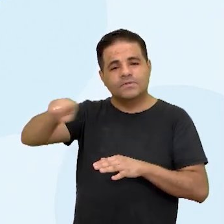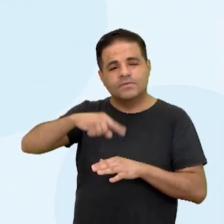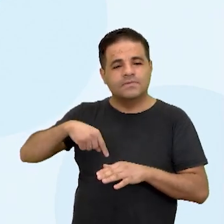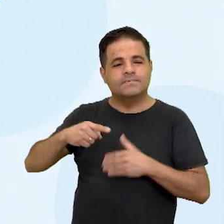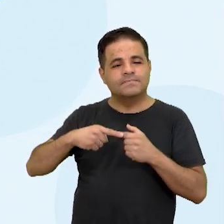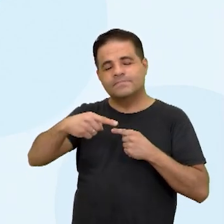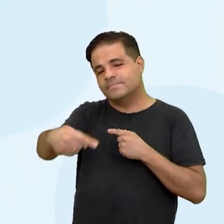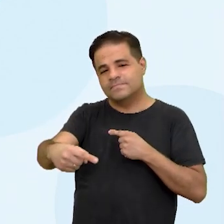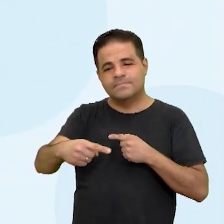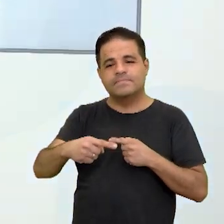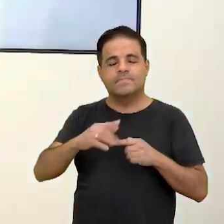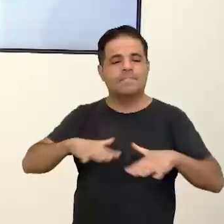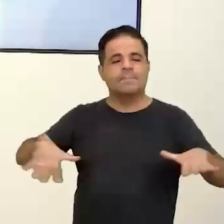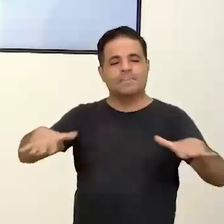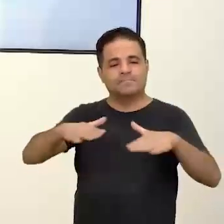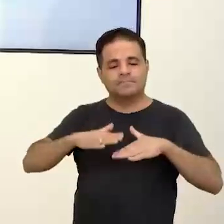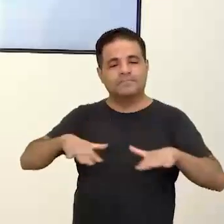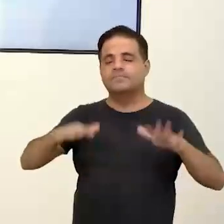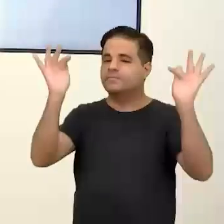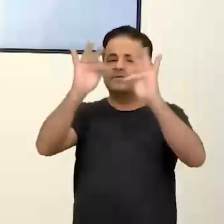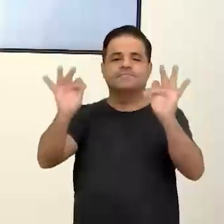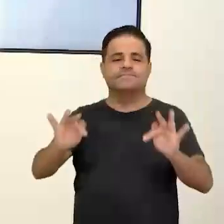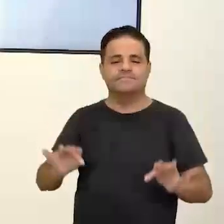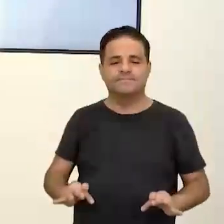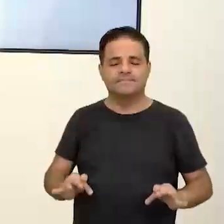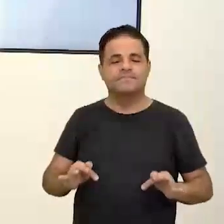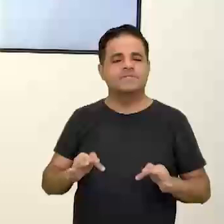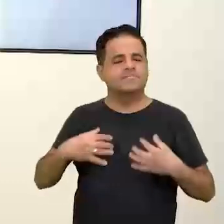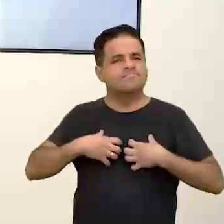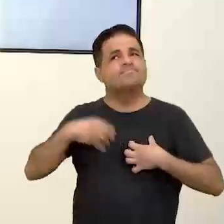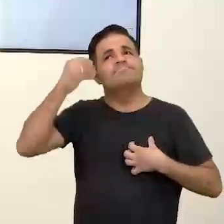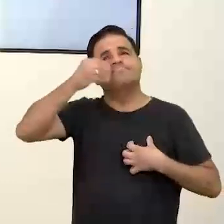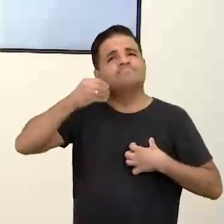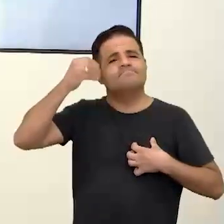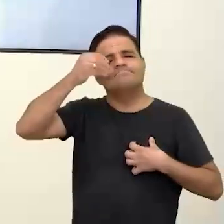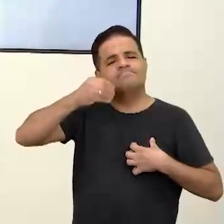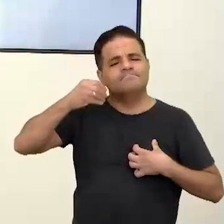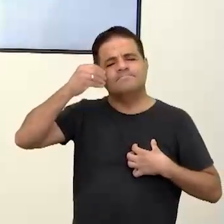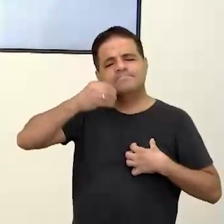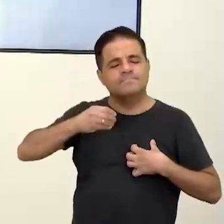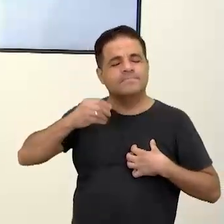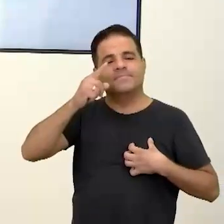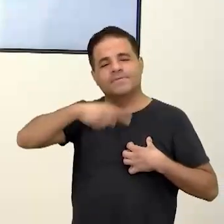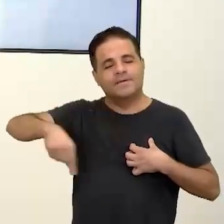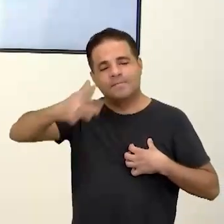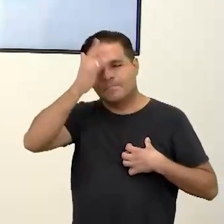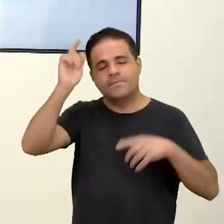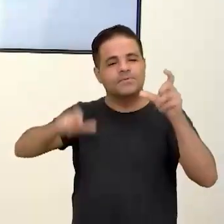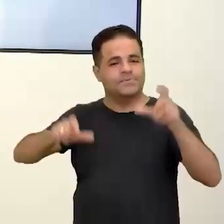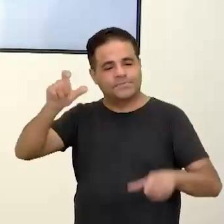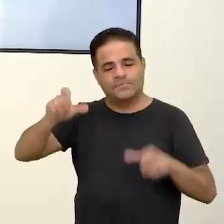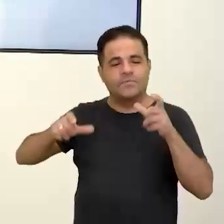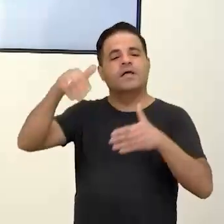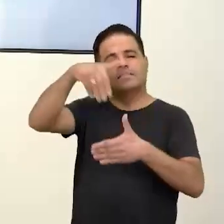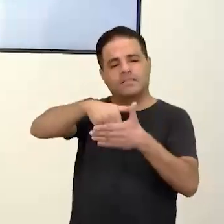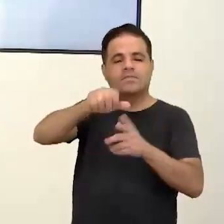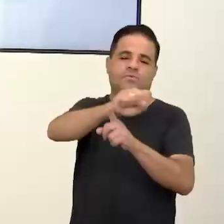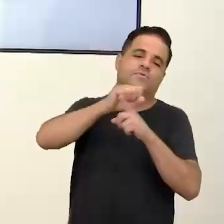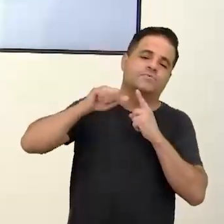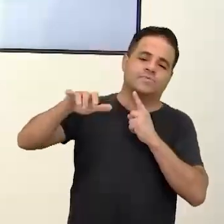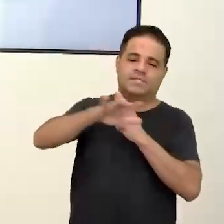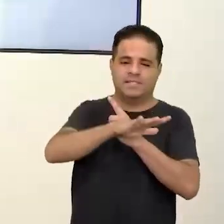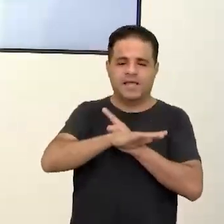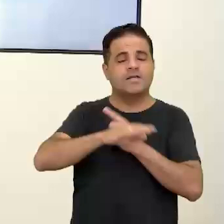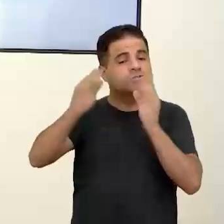de distinção, de felicidade, de experiência indispensável para o indivíduo dentro da